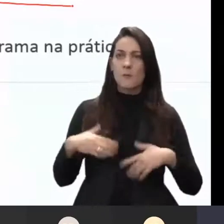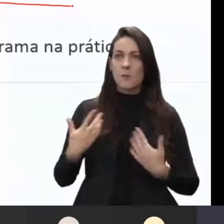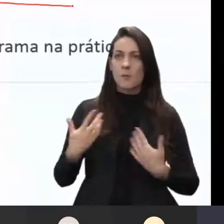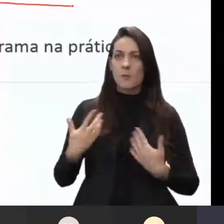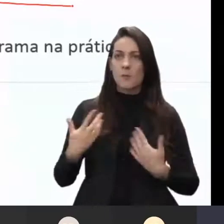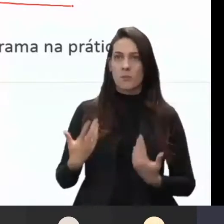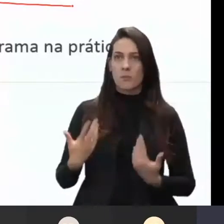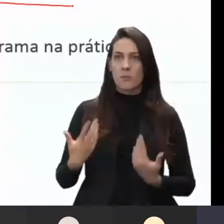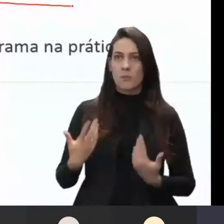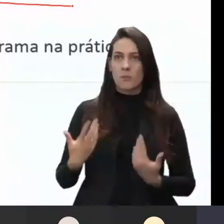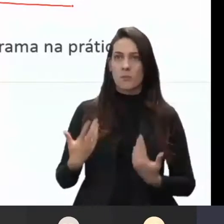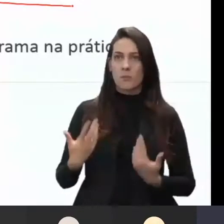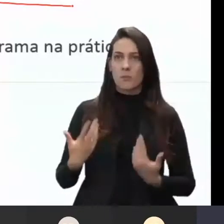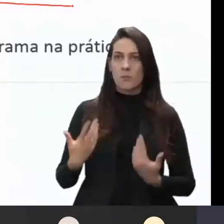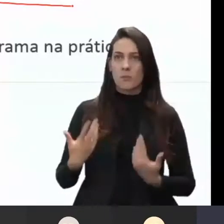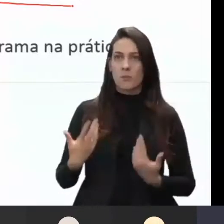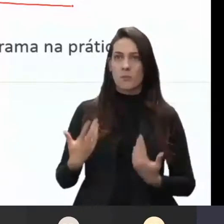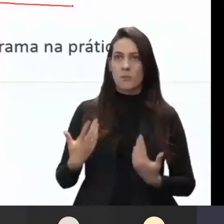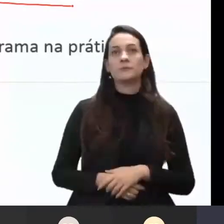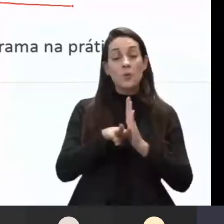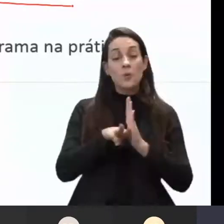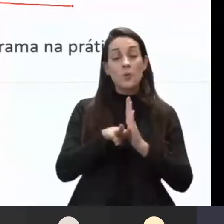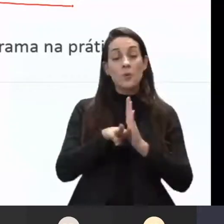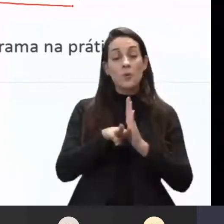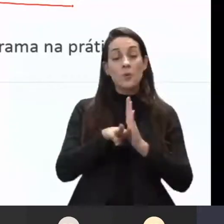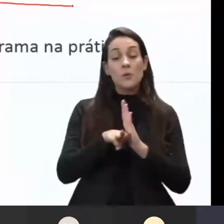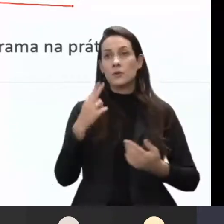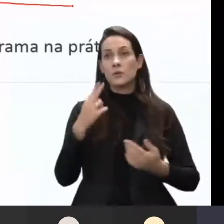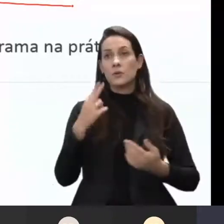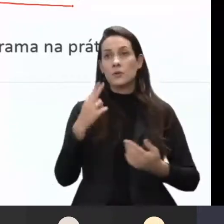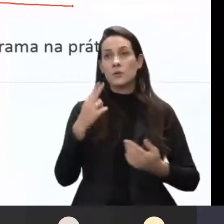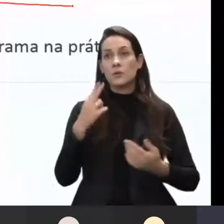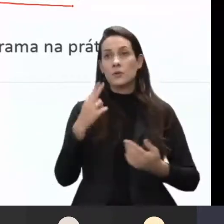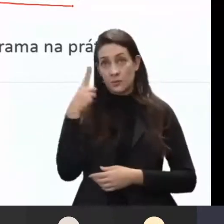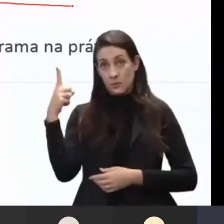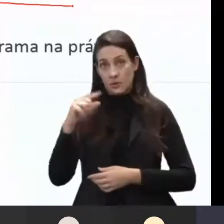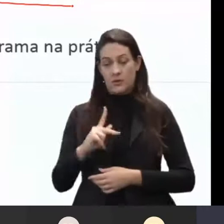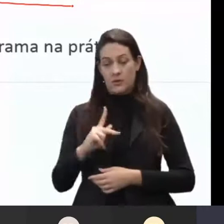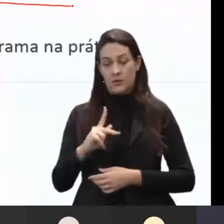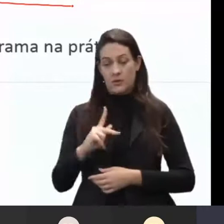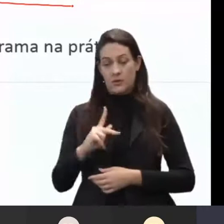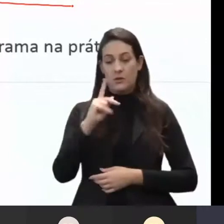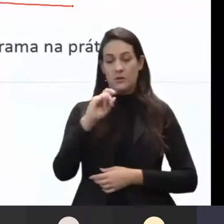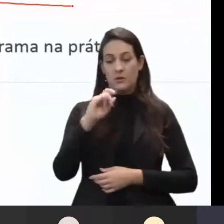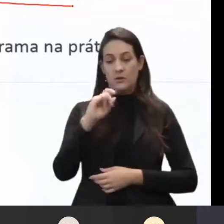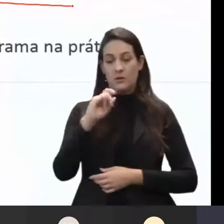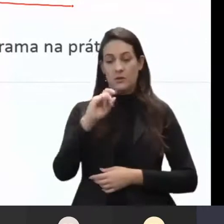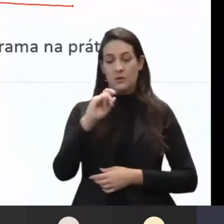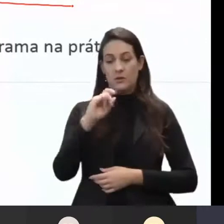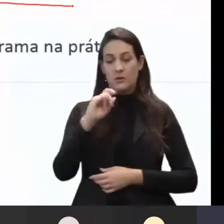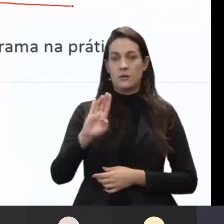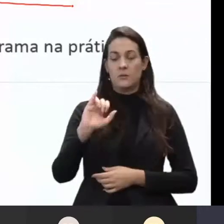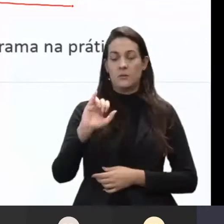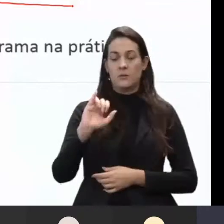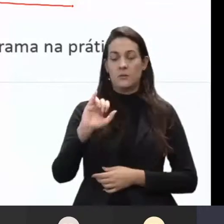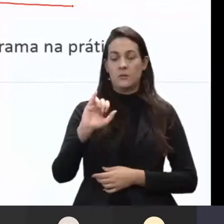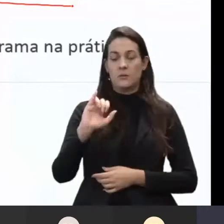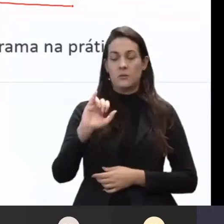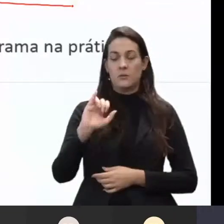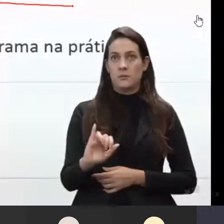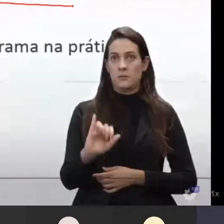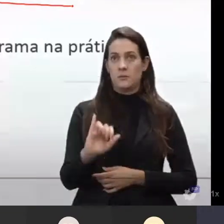de Kirby-Bauer. Por que ele é chamado de método de Kirby-Bauer? Porque foi Kirby-Bauer que desenvolveu e ele é basicamente